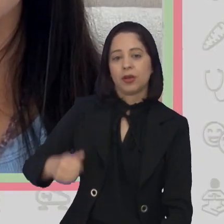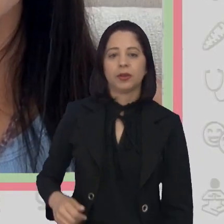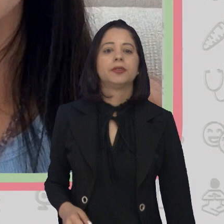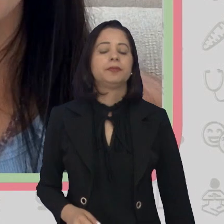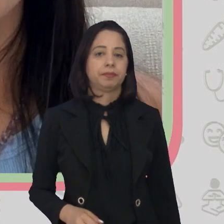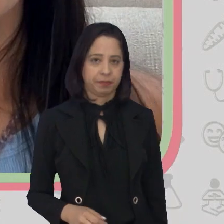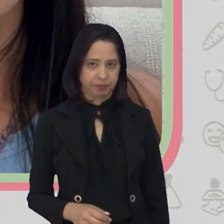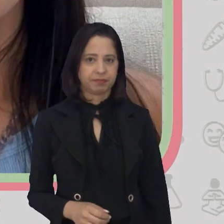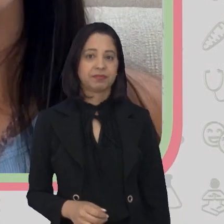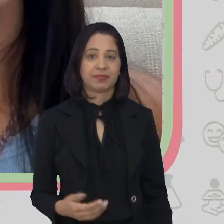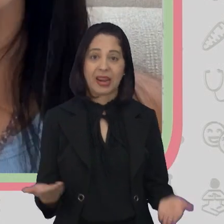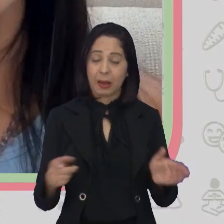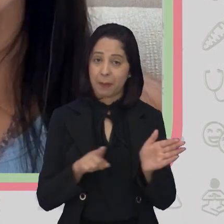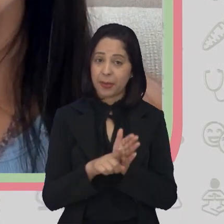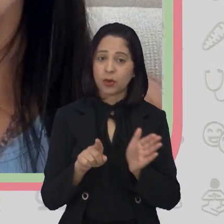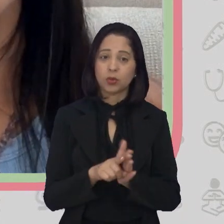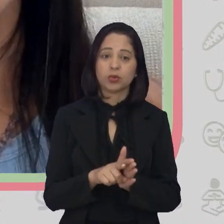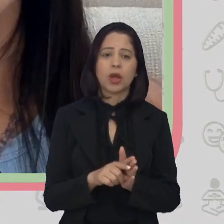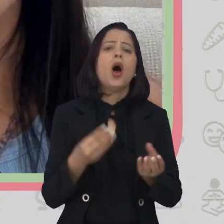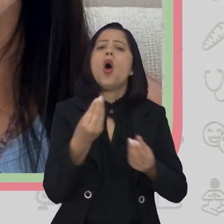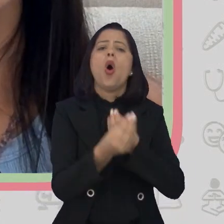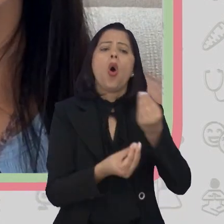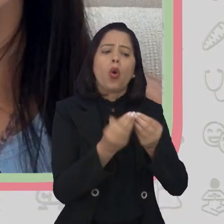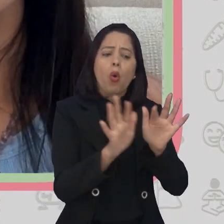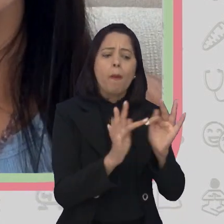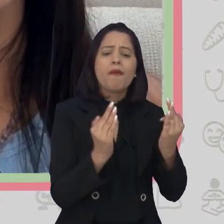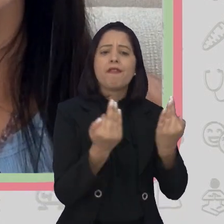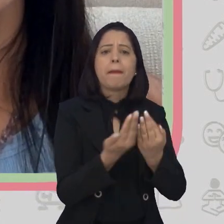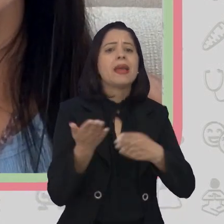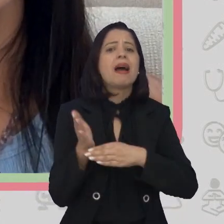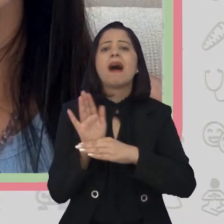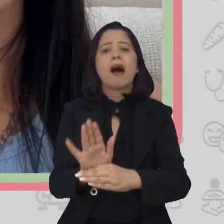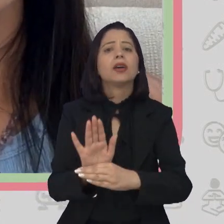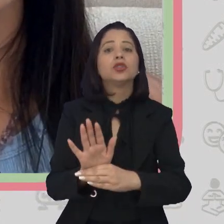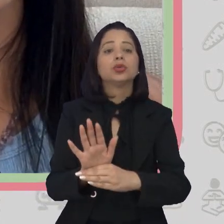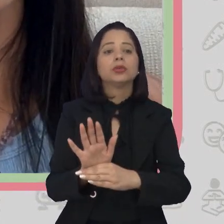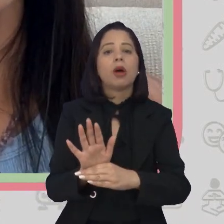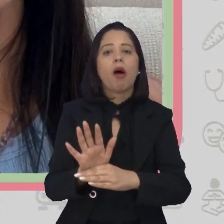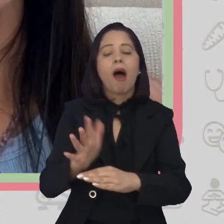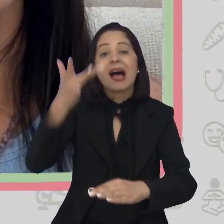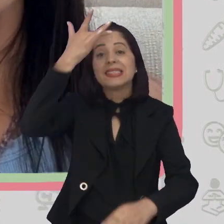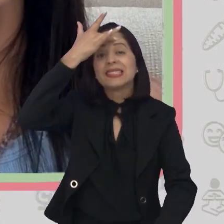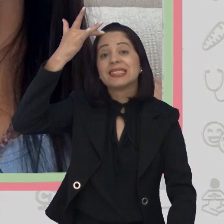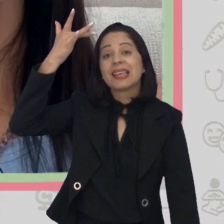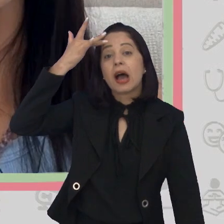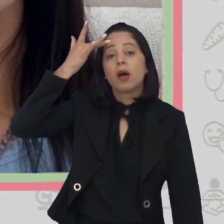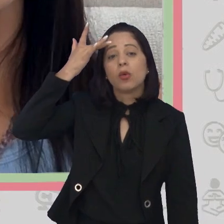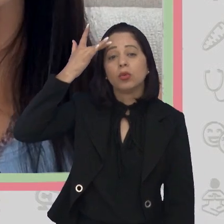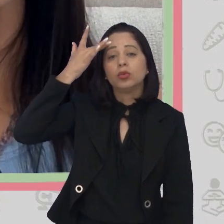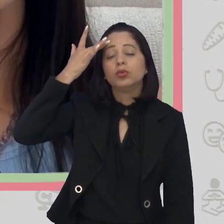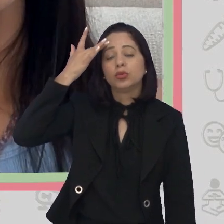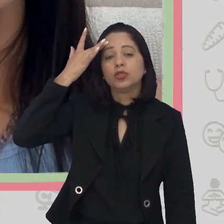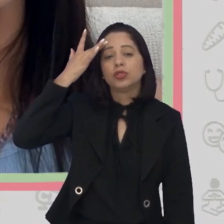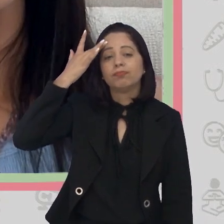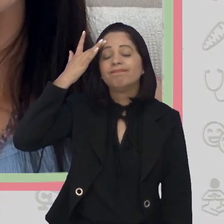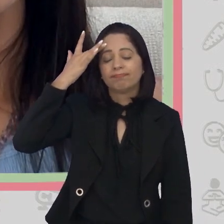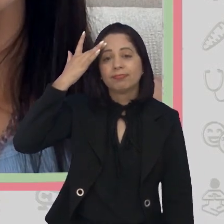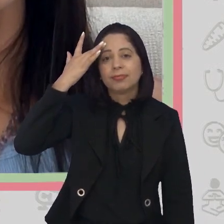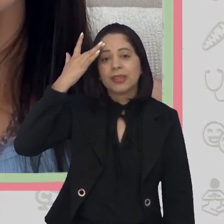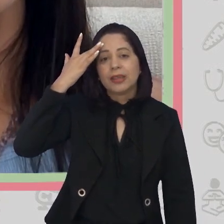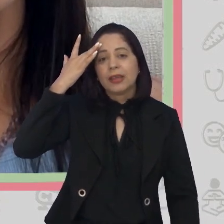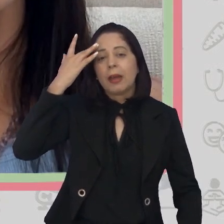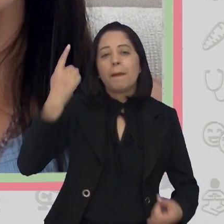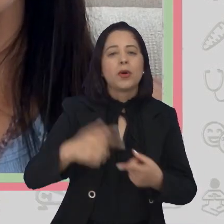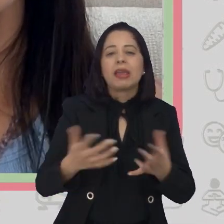minha próxima pergunta, né? Como que os familiares podem contribuir com a saúde mental, já pensando aí numa longevidade